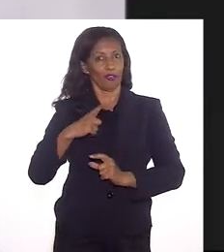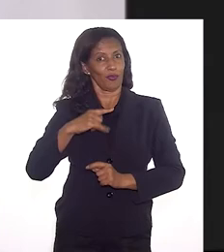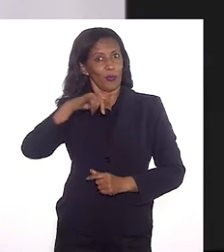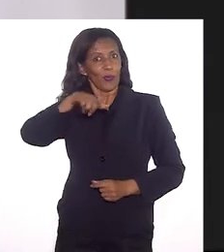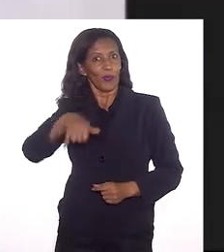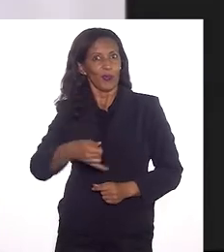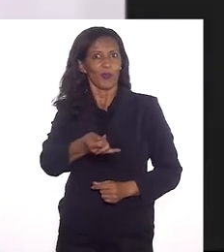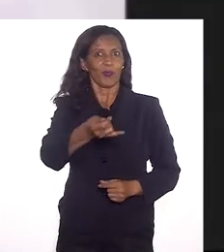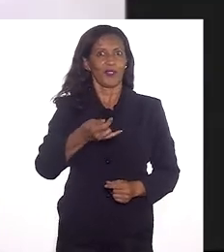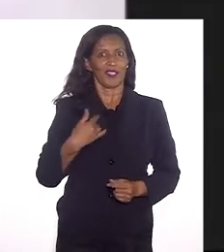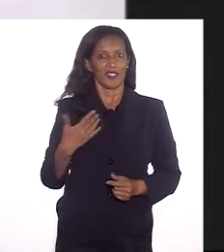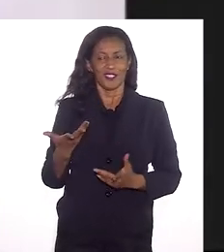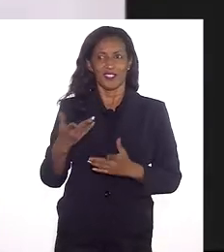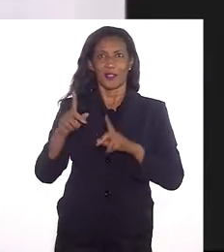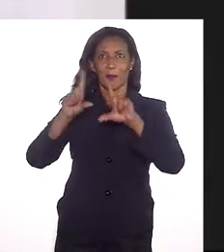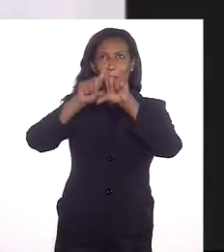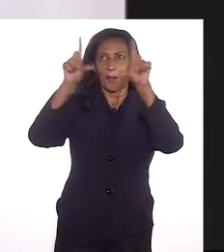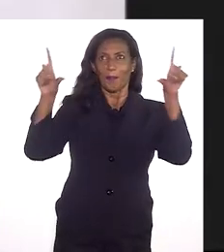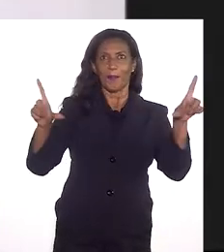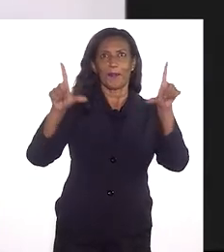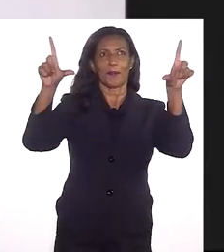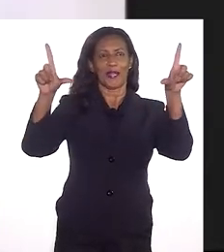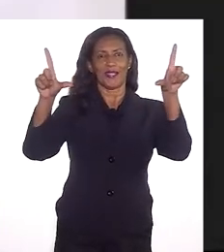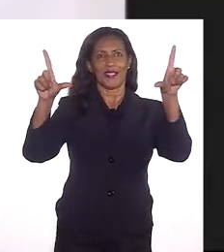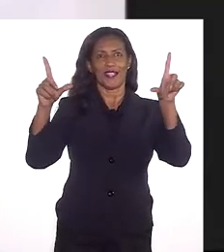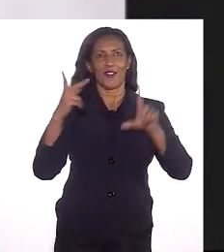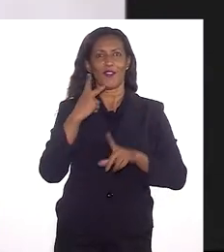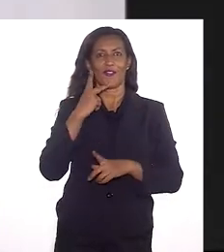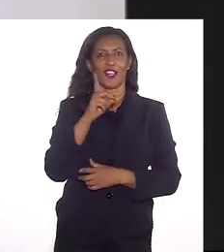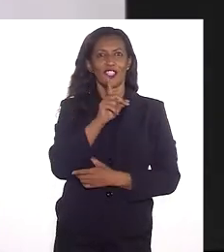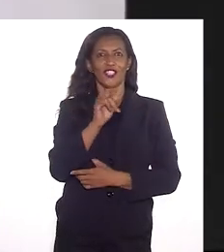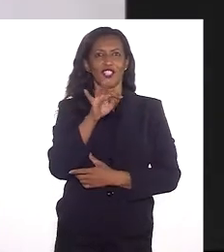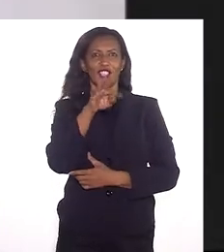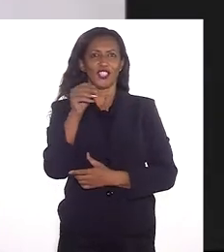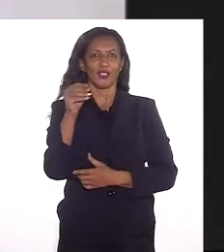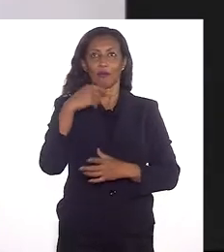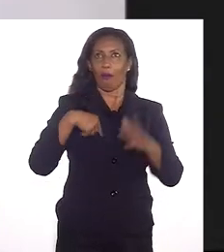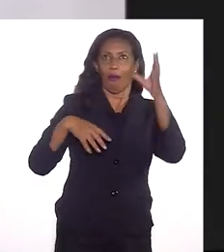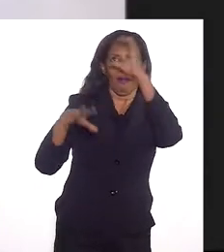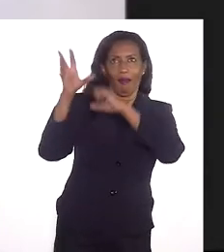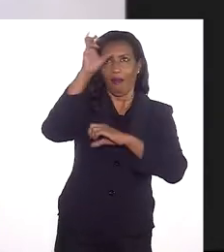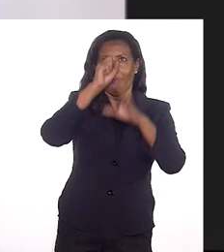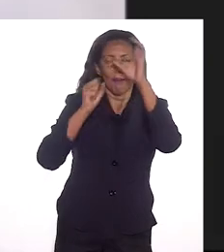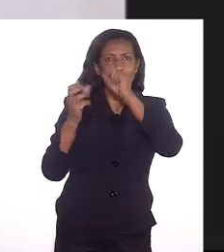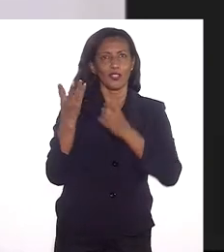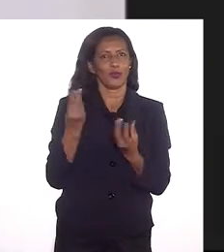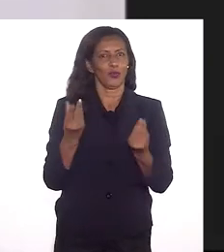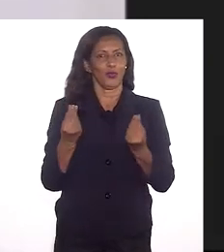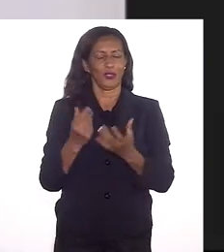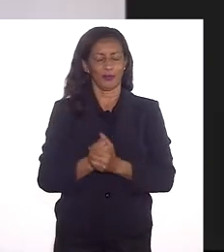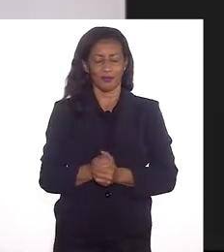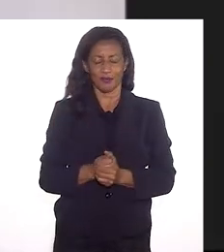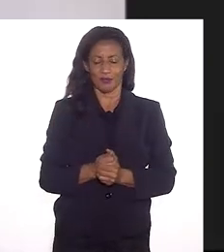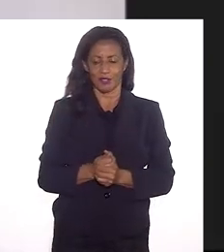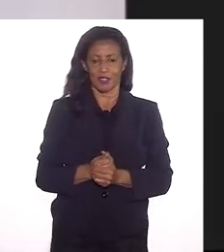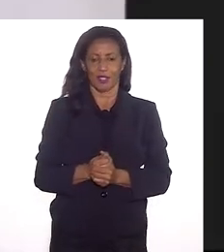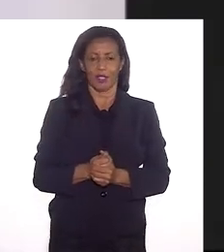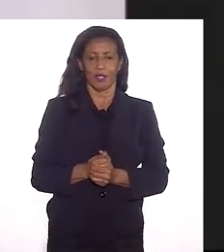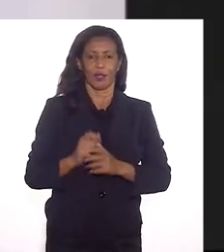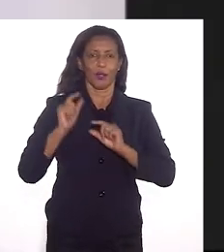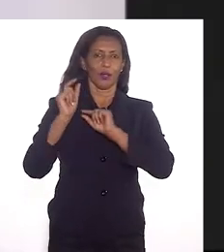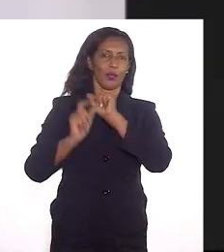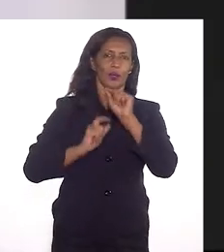o privilégio de mediar o painel sobre distritos de inovação, então aprendi muito com o pessoal lá.